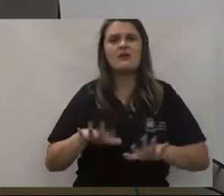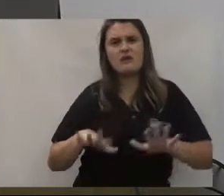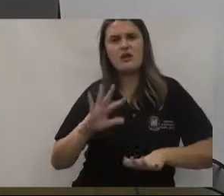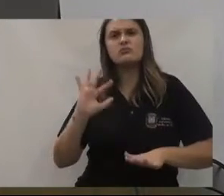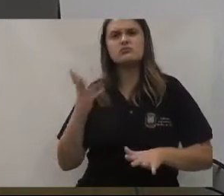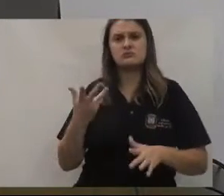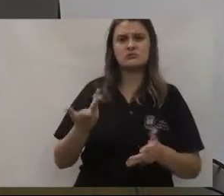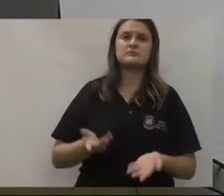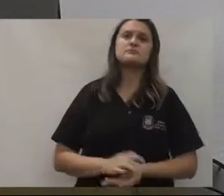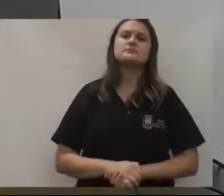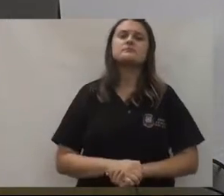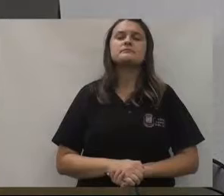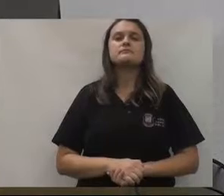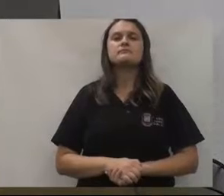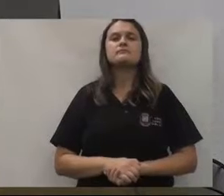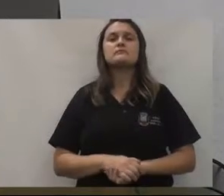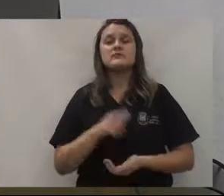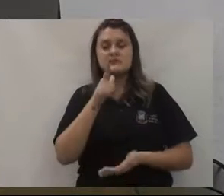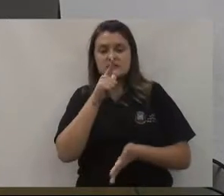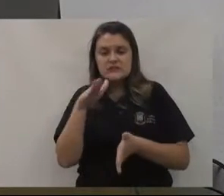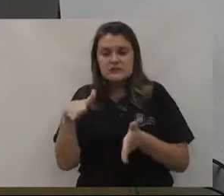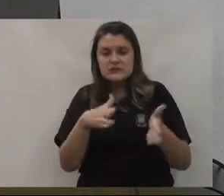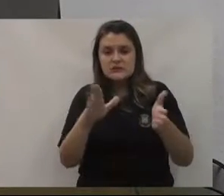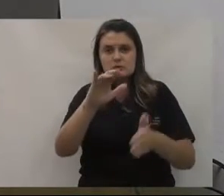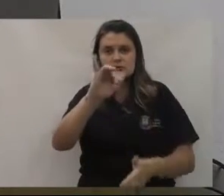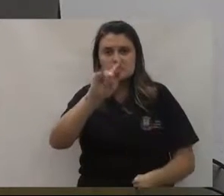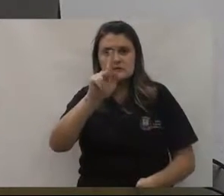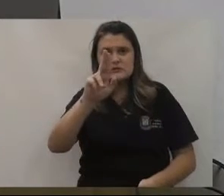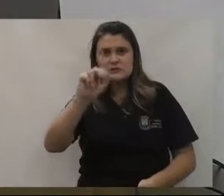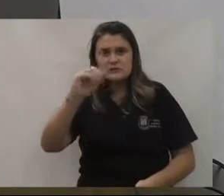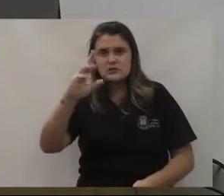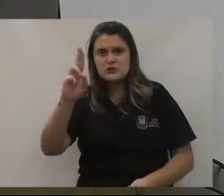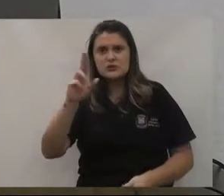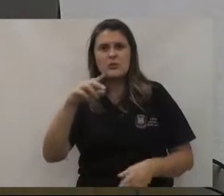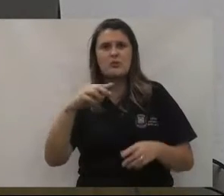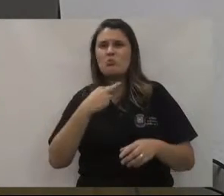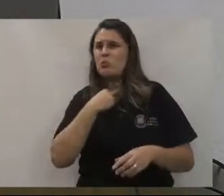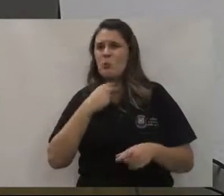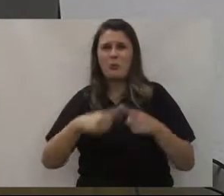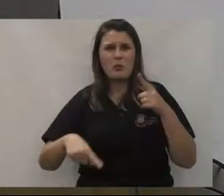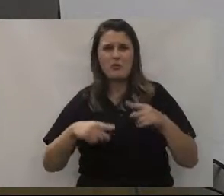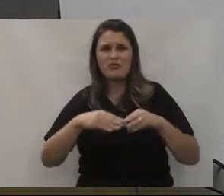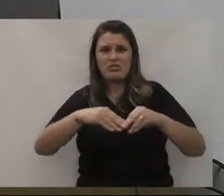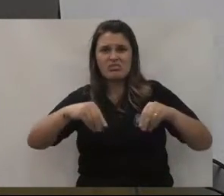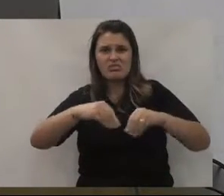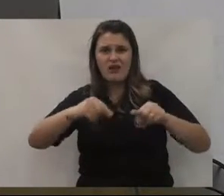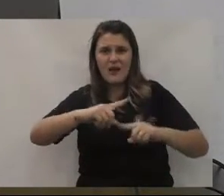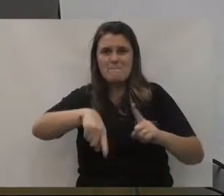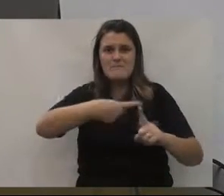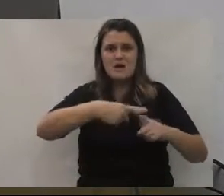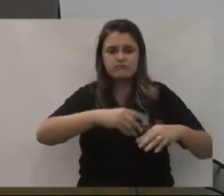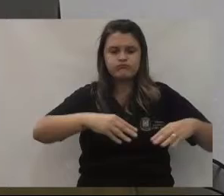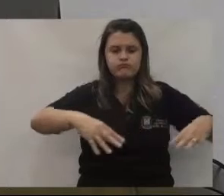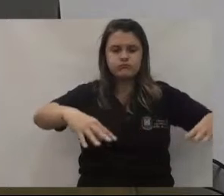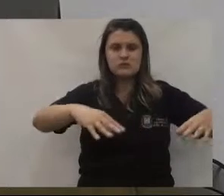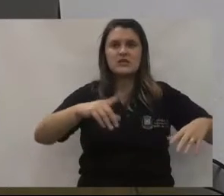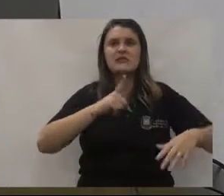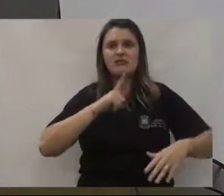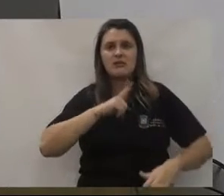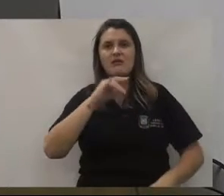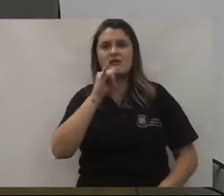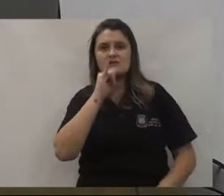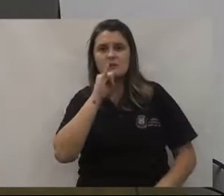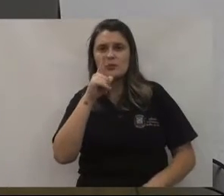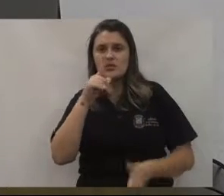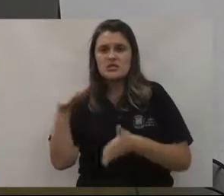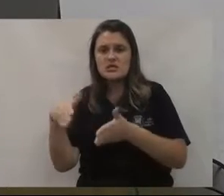isso. Então, o Rio Iguaçu, pessoal, não deve ser alterado de forma alguma. Nós temos o exemplo do Rio da Prata, do